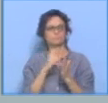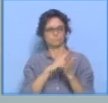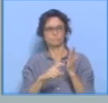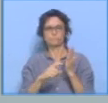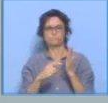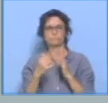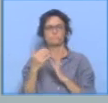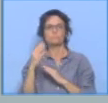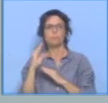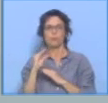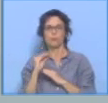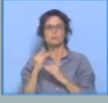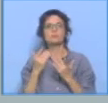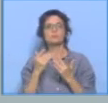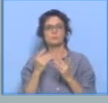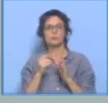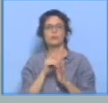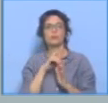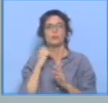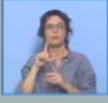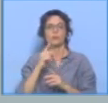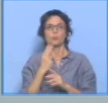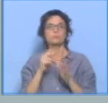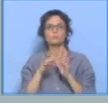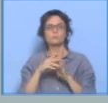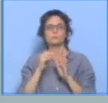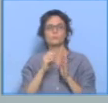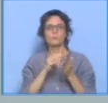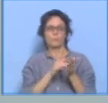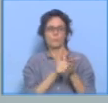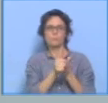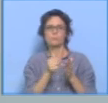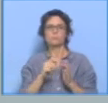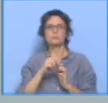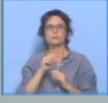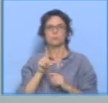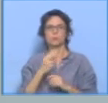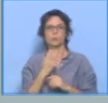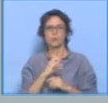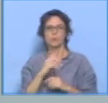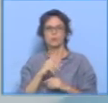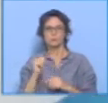capítulo 10º do Evangelista São Lucas, parte do capítulo 10º do Evangelho de São Lucas.